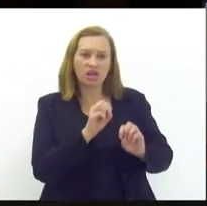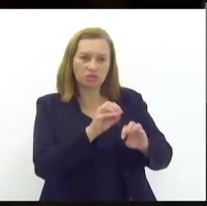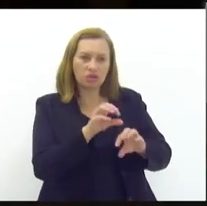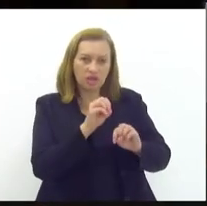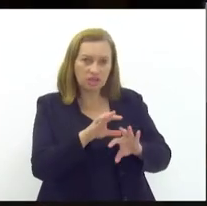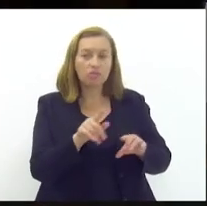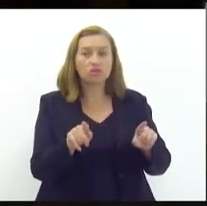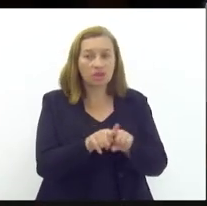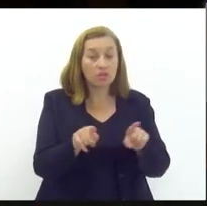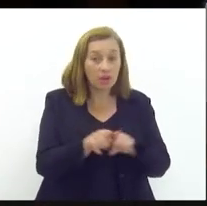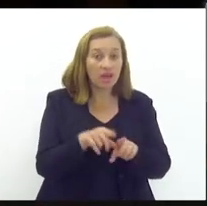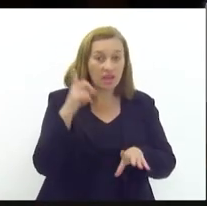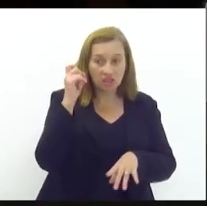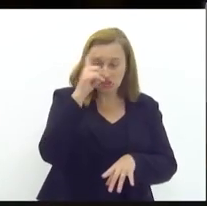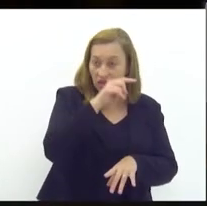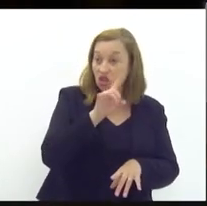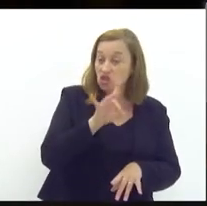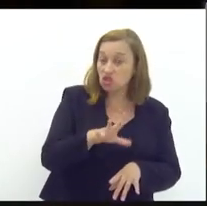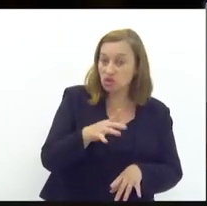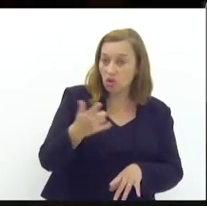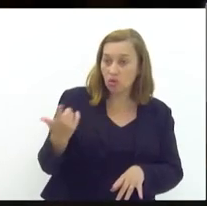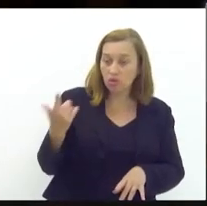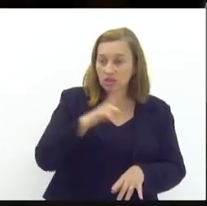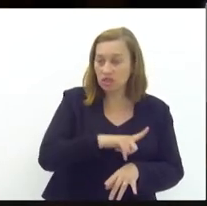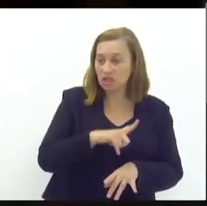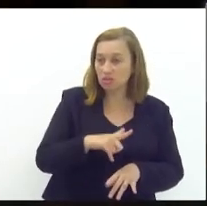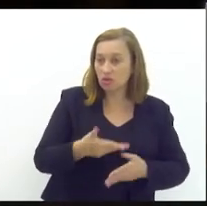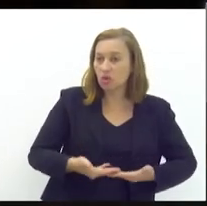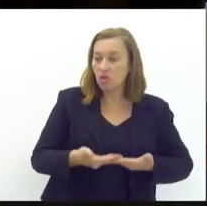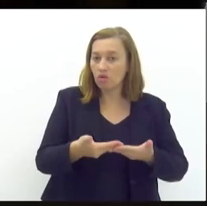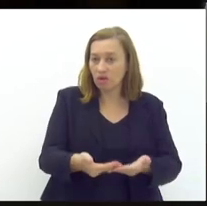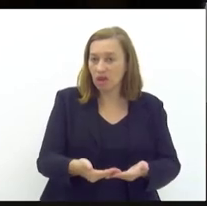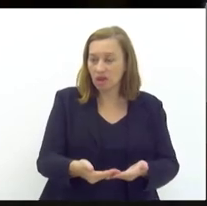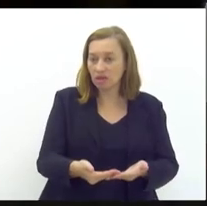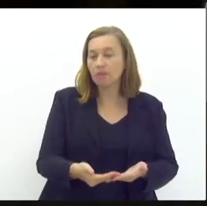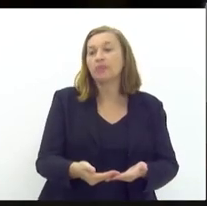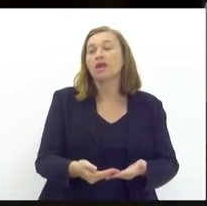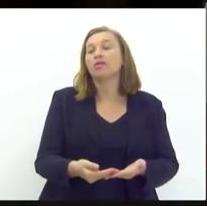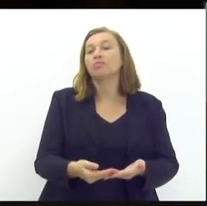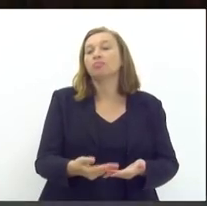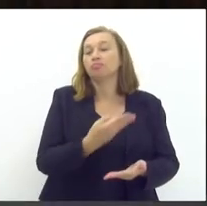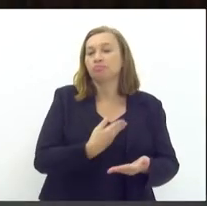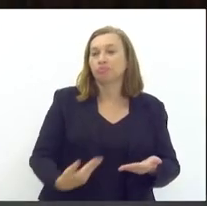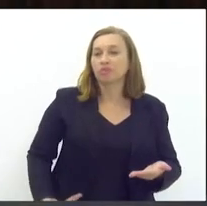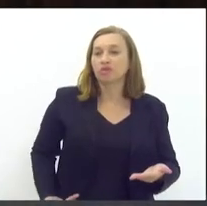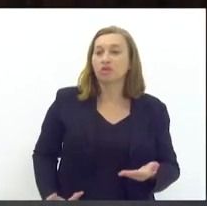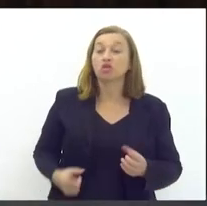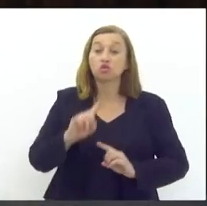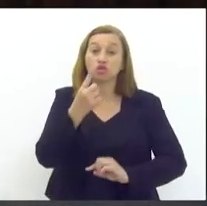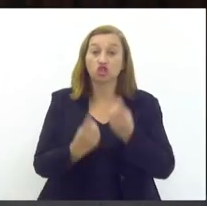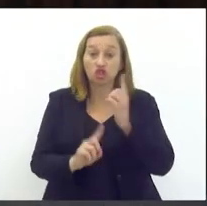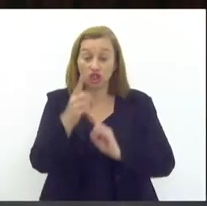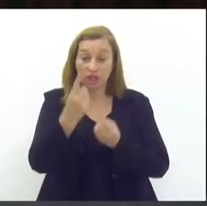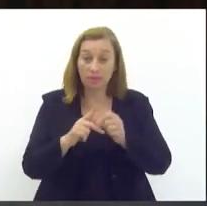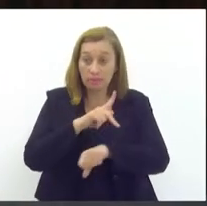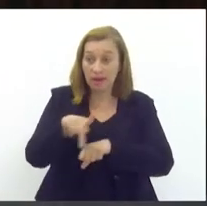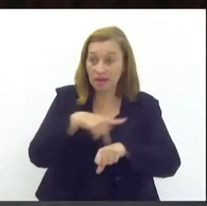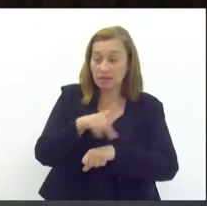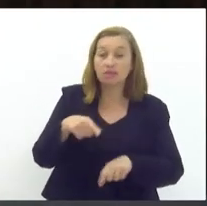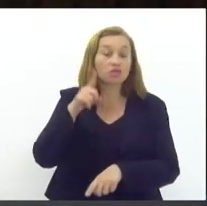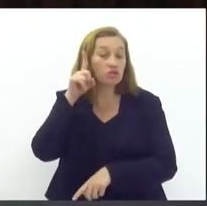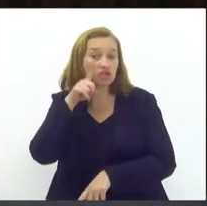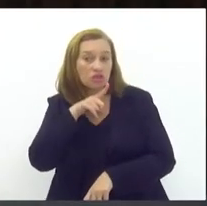jabuticaba nós só ganhamos em oferta pública do Chile e dos Estados Unidos em razão da educação superior